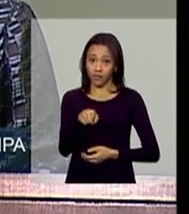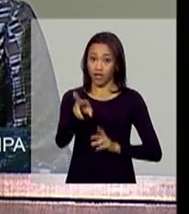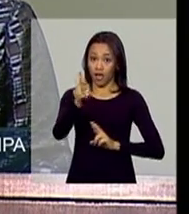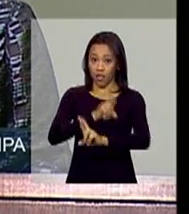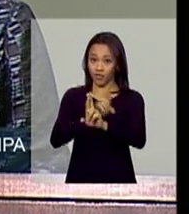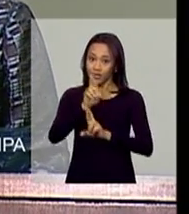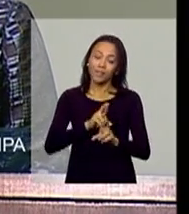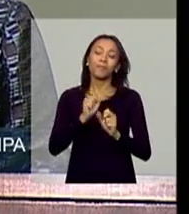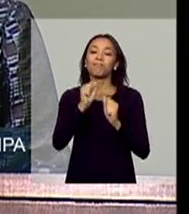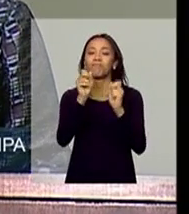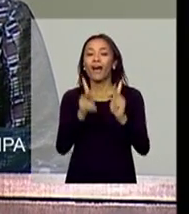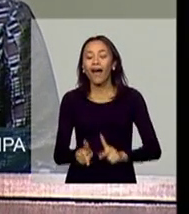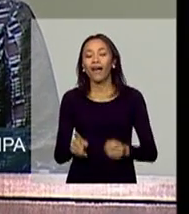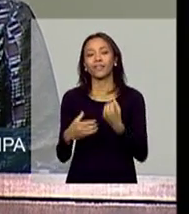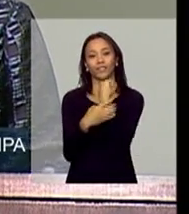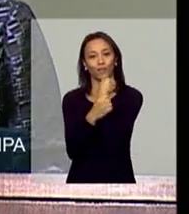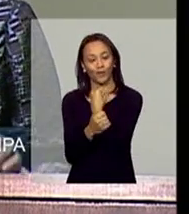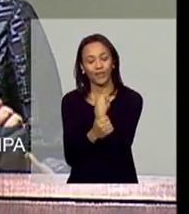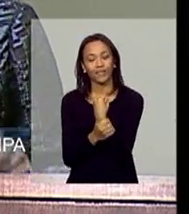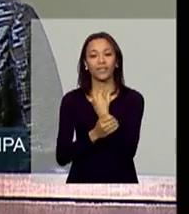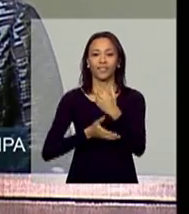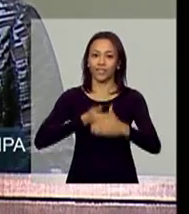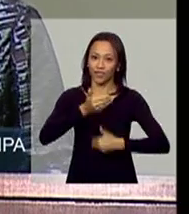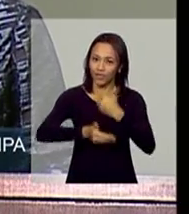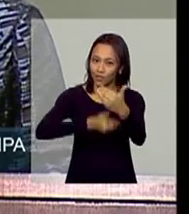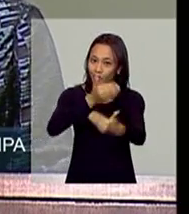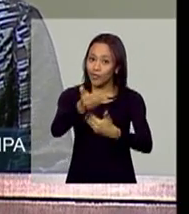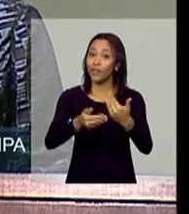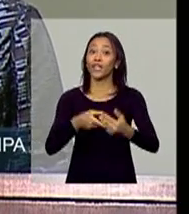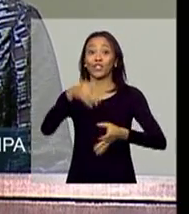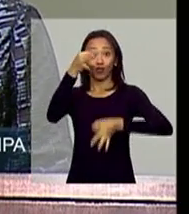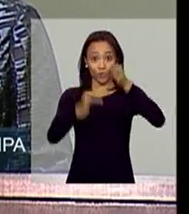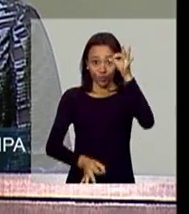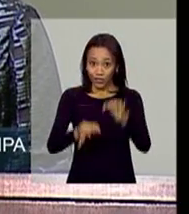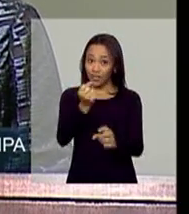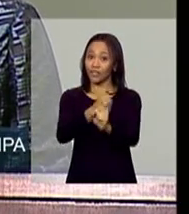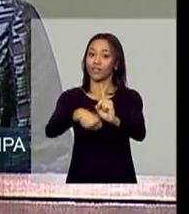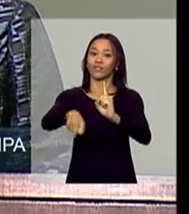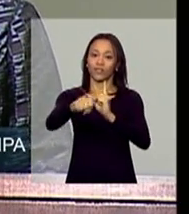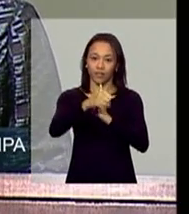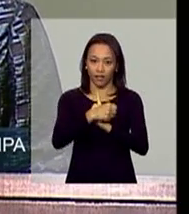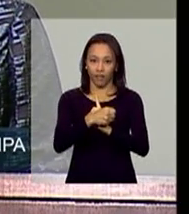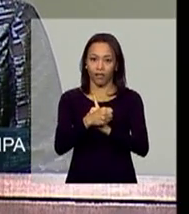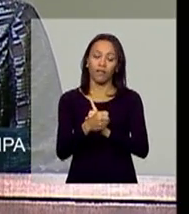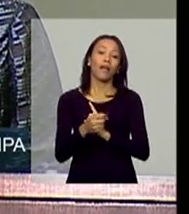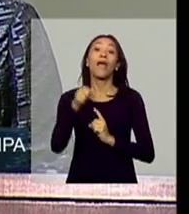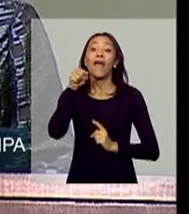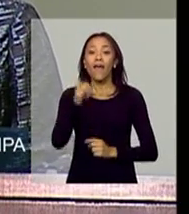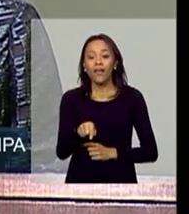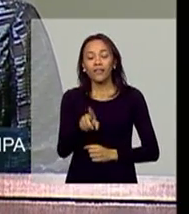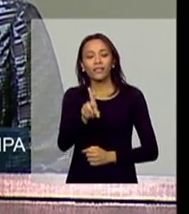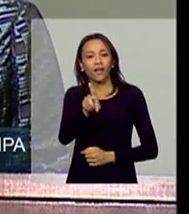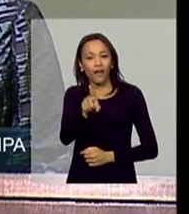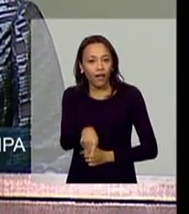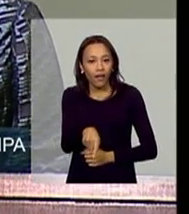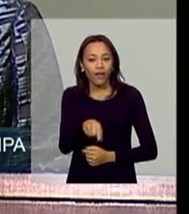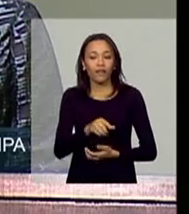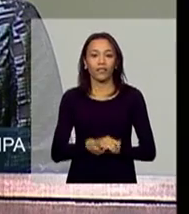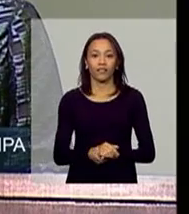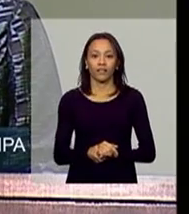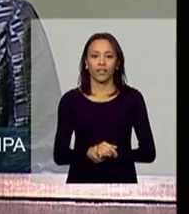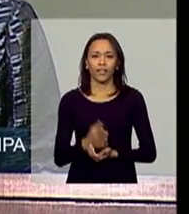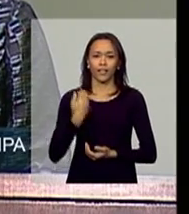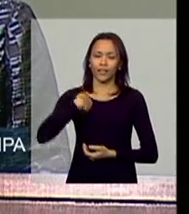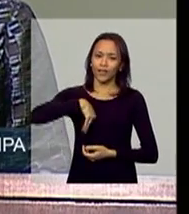paz, segurança, desenvolvimento e justiça social. Esta é uma questão que